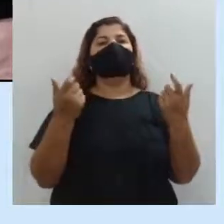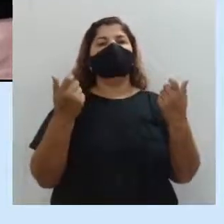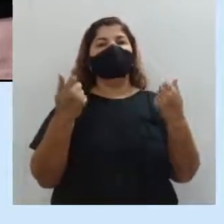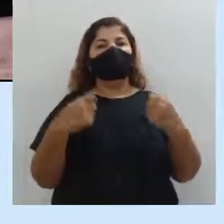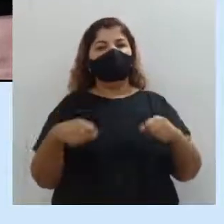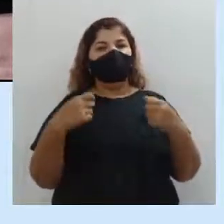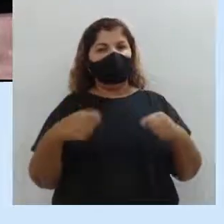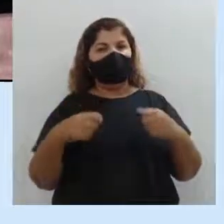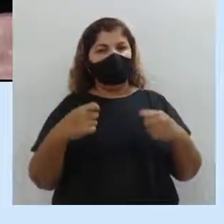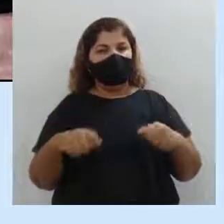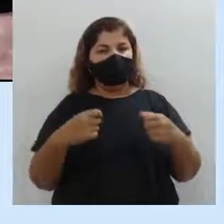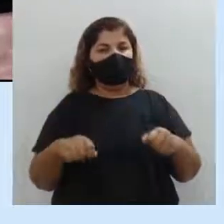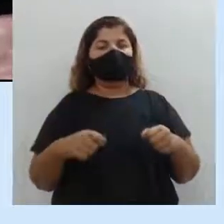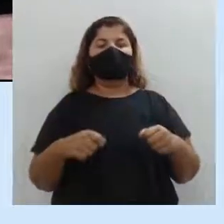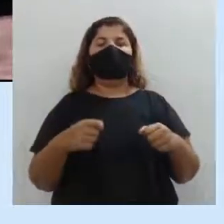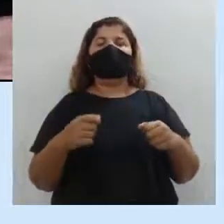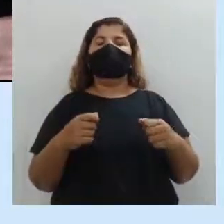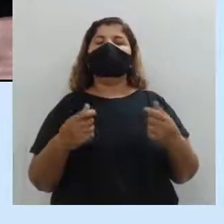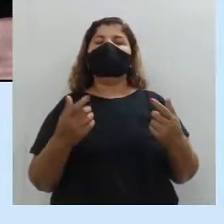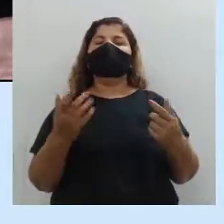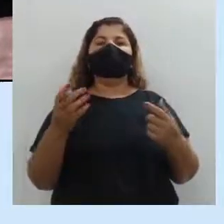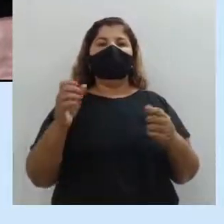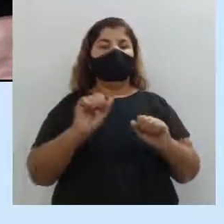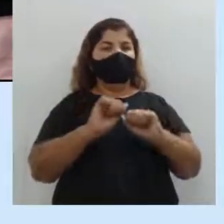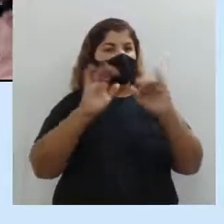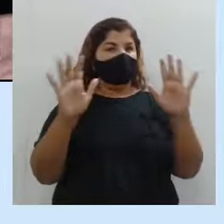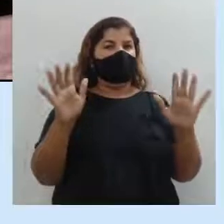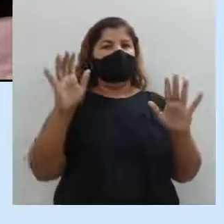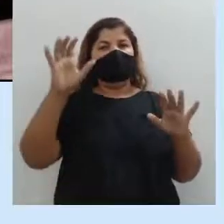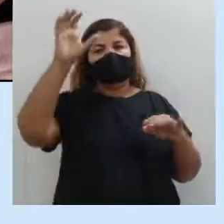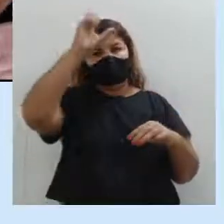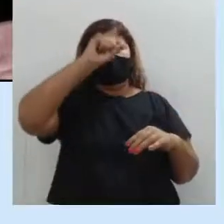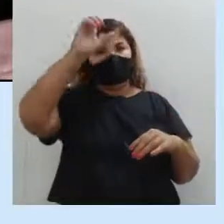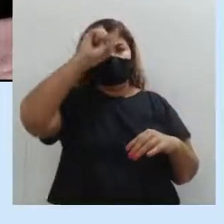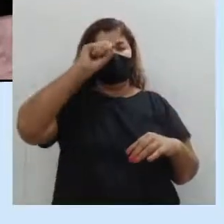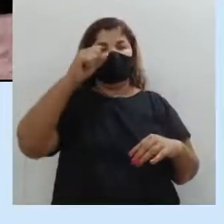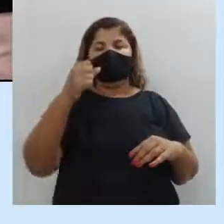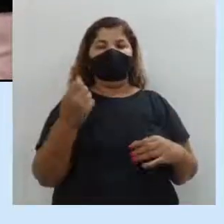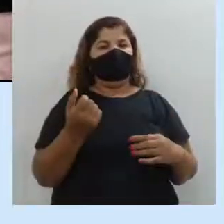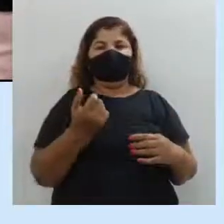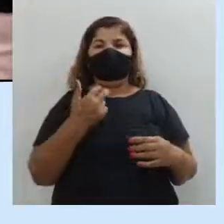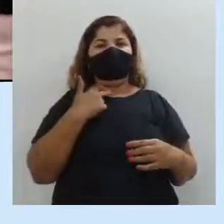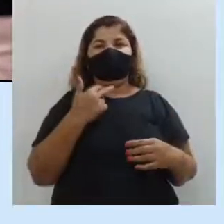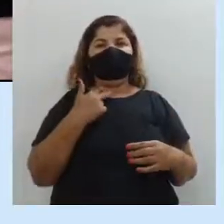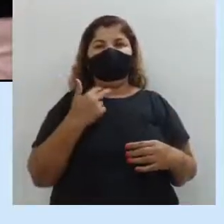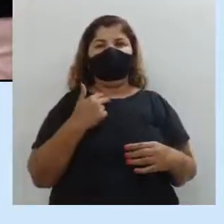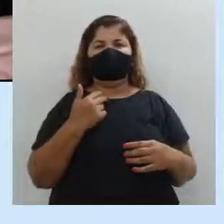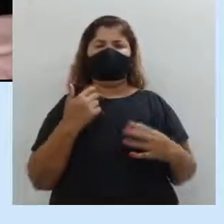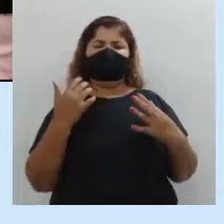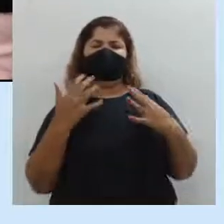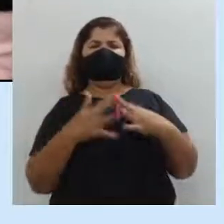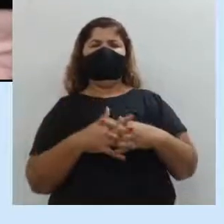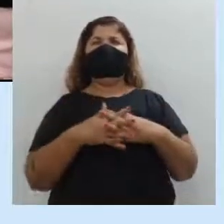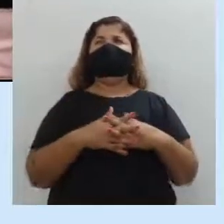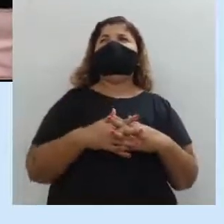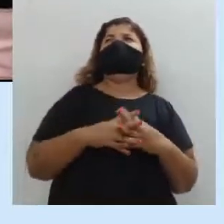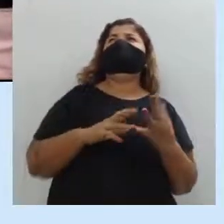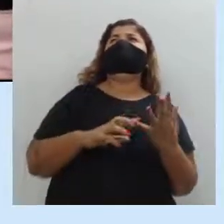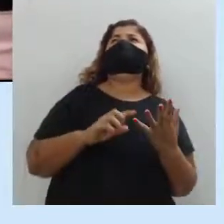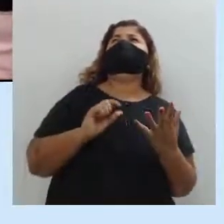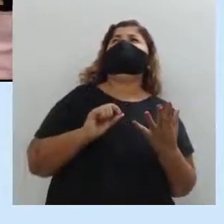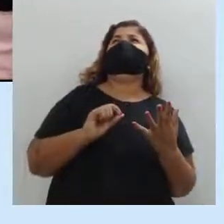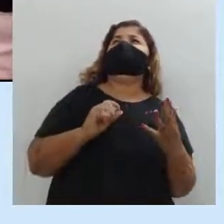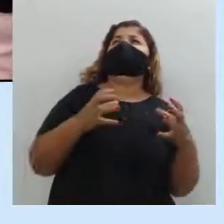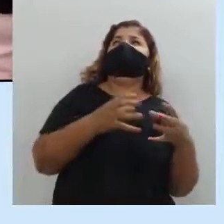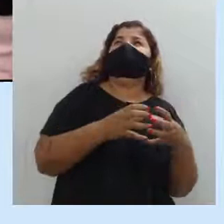ter isso como o beabá, tá certo? Você não pode se confundir nessa questão de o que é